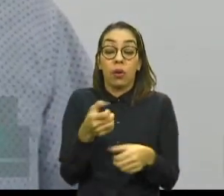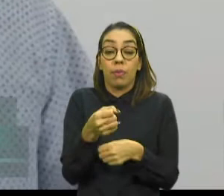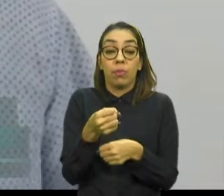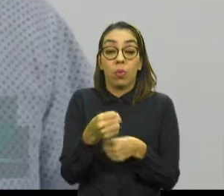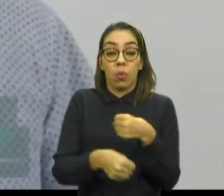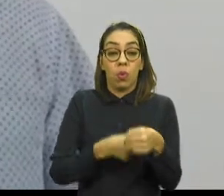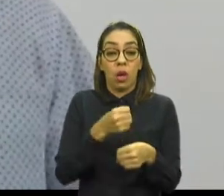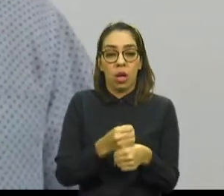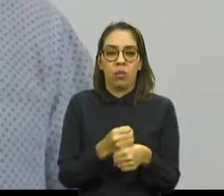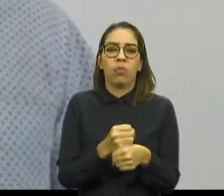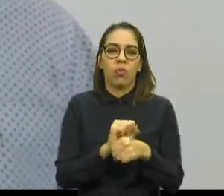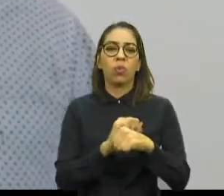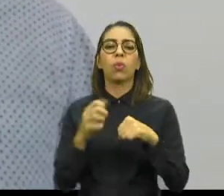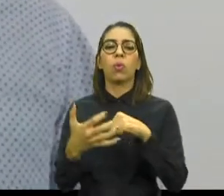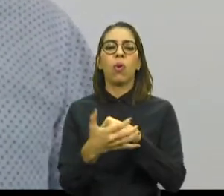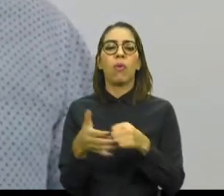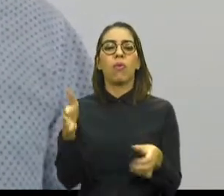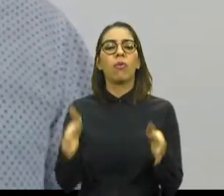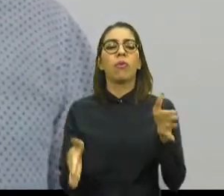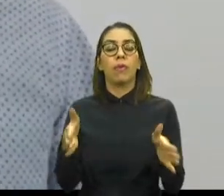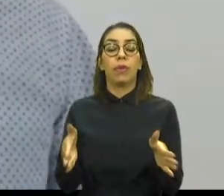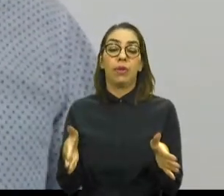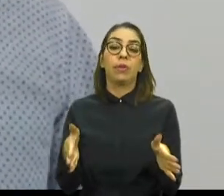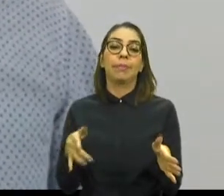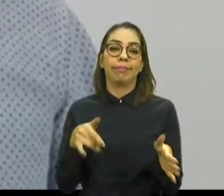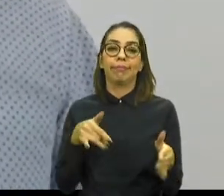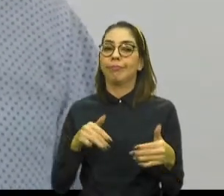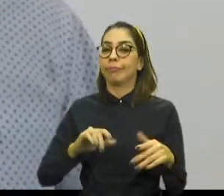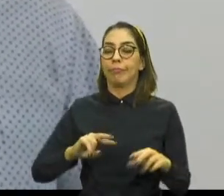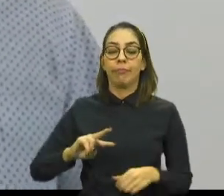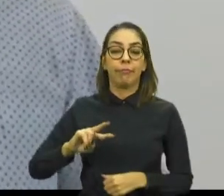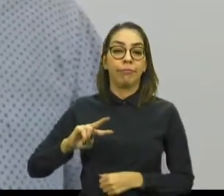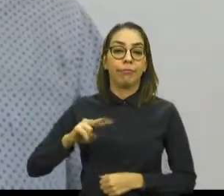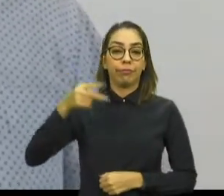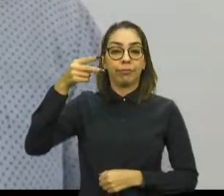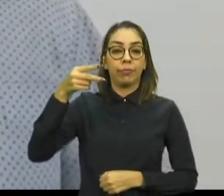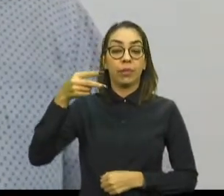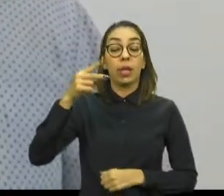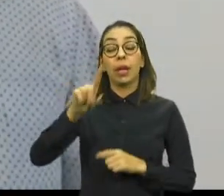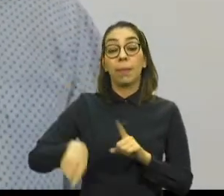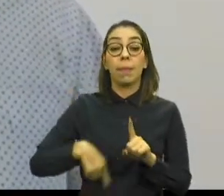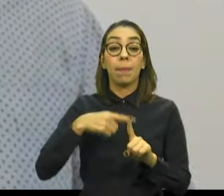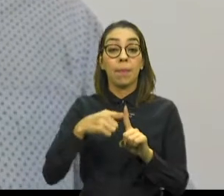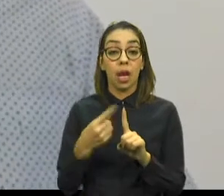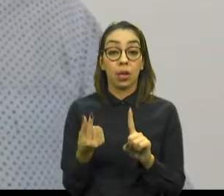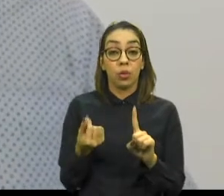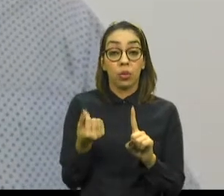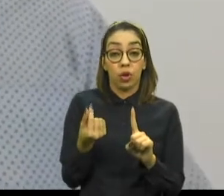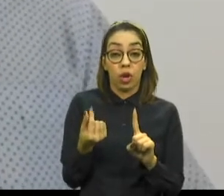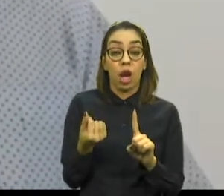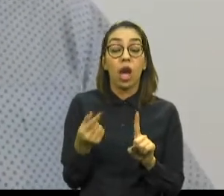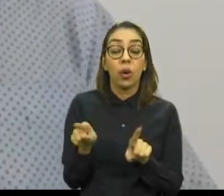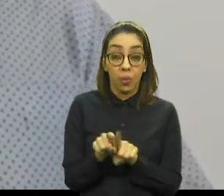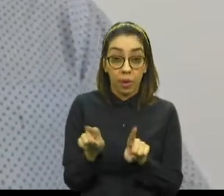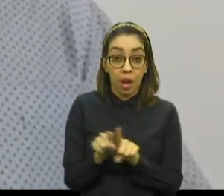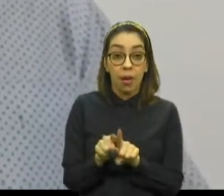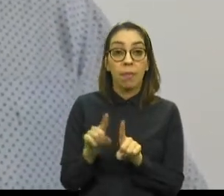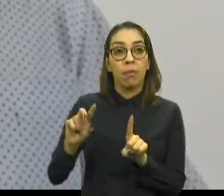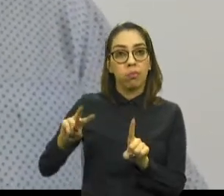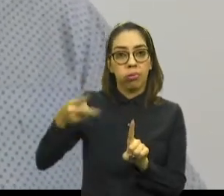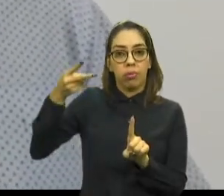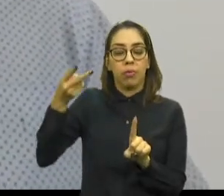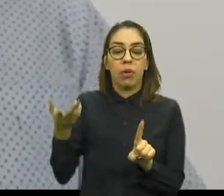E essa alta tem, puxada pela inflação, né, tem agido como forma